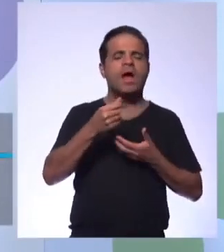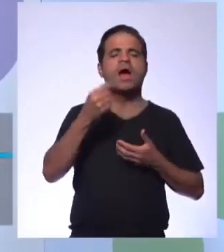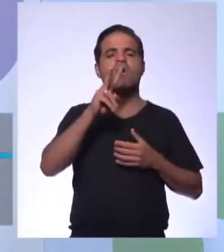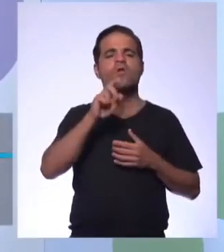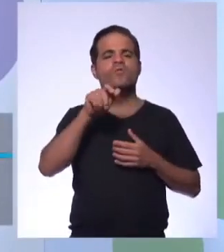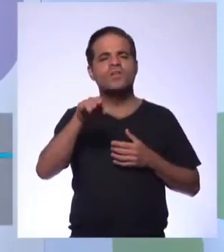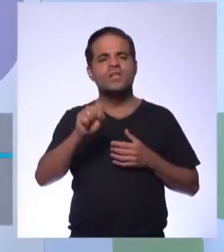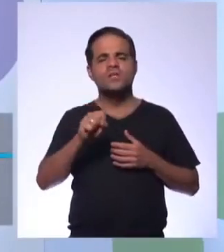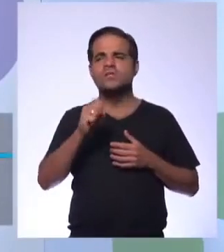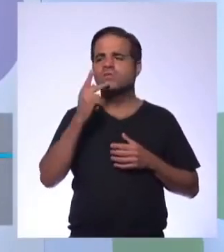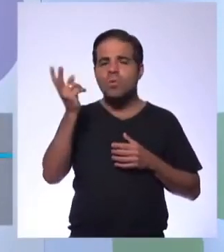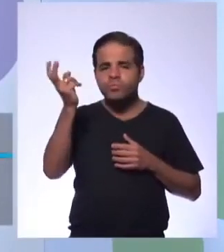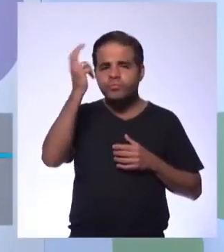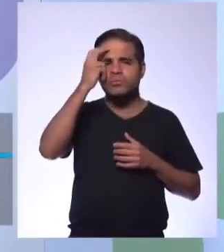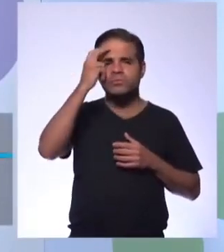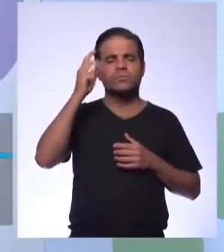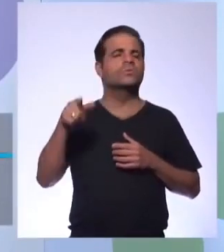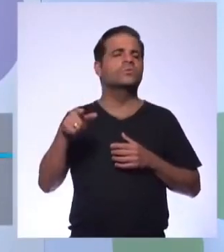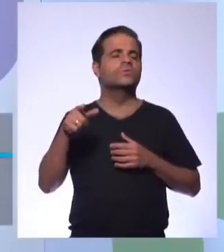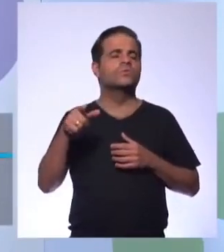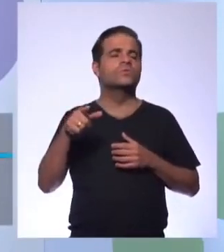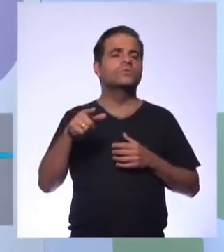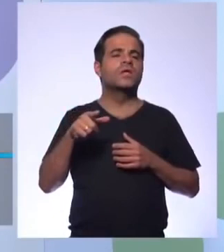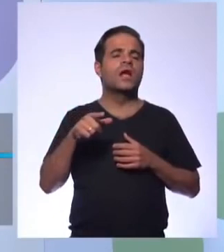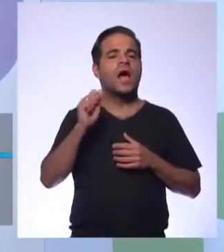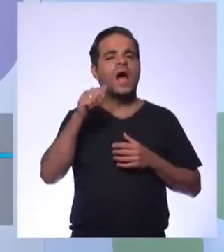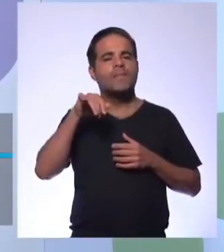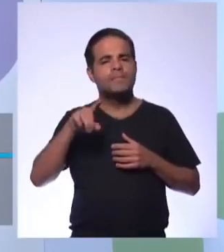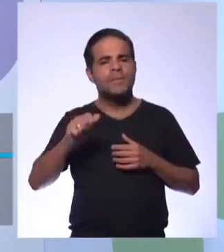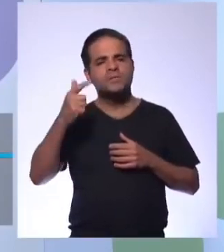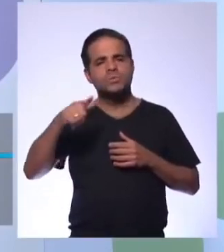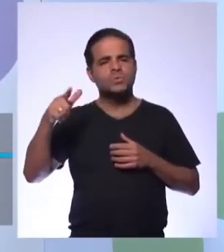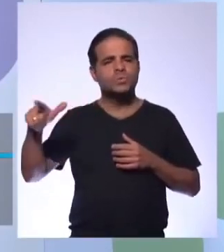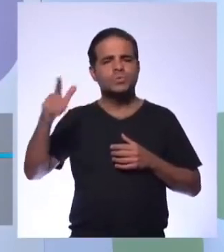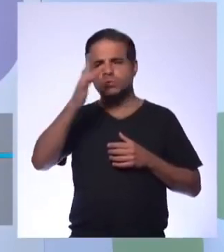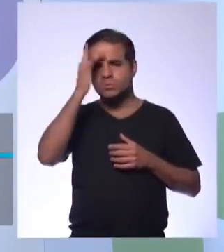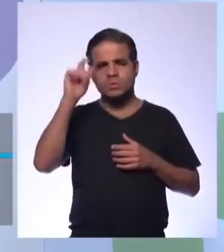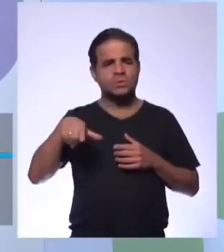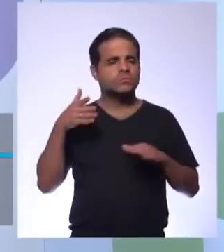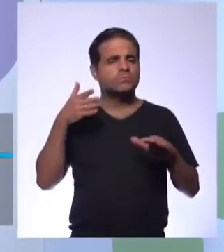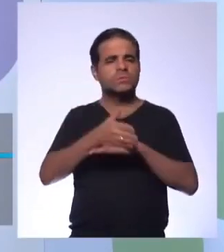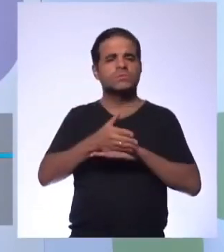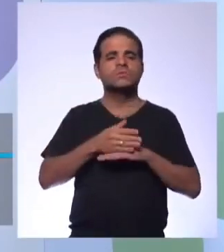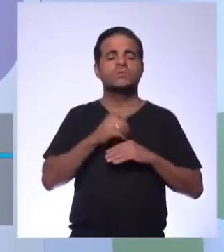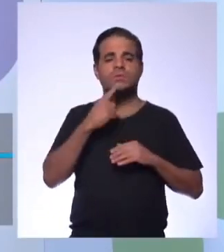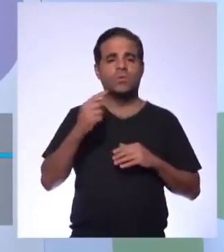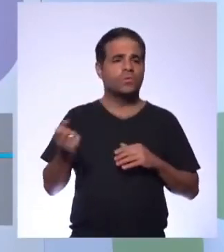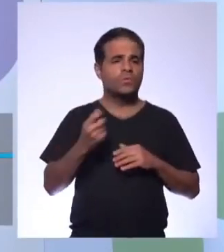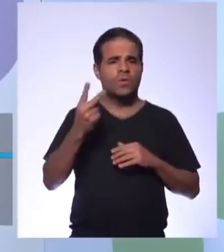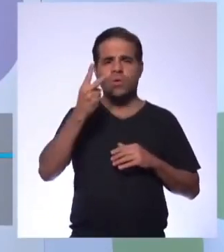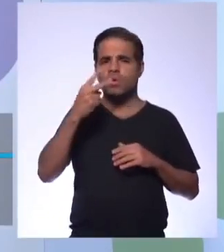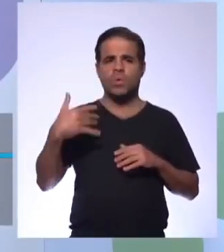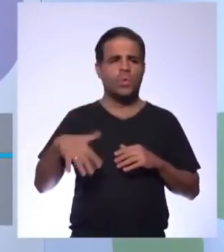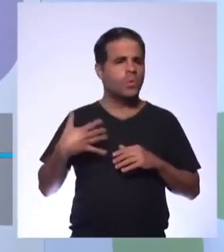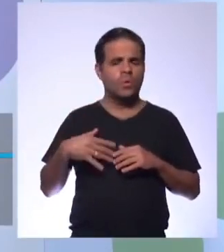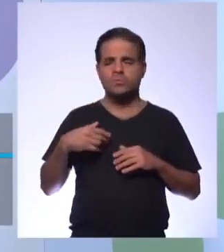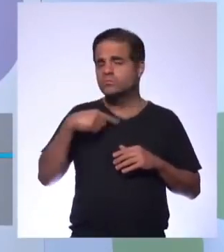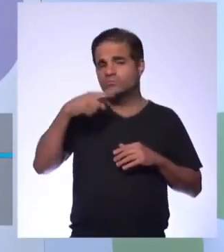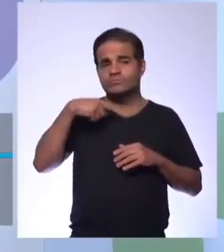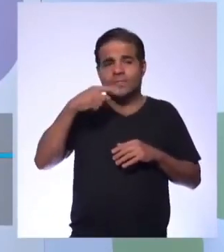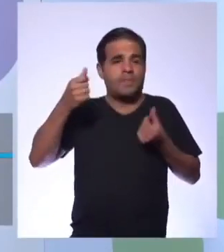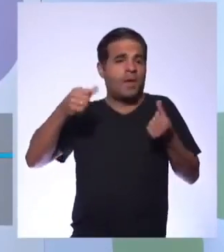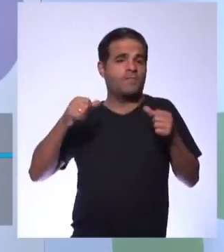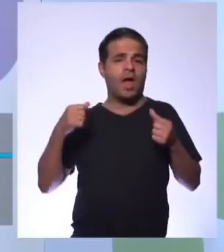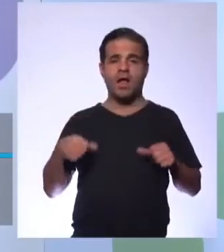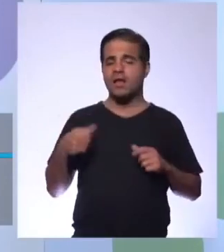diz cultura, né? A Amanda e várias outras pessoas participando dizendo que o valor é imensurável, quer dizer, não dá para medir,